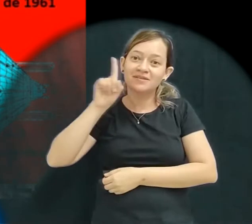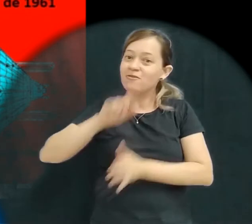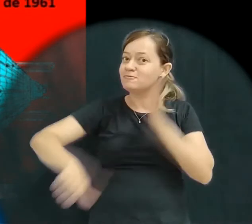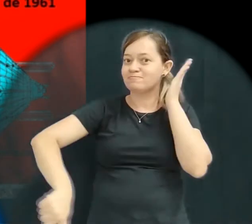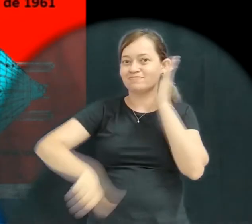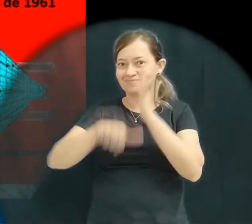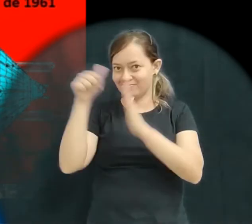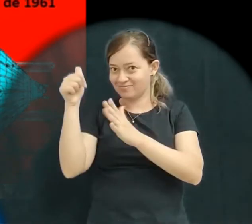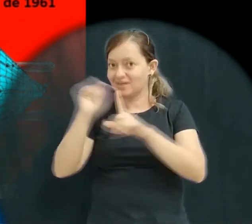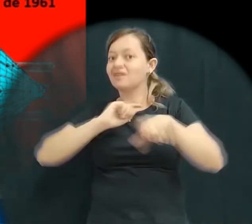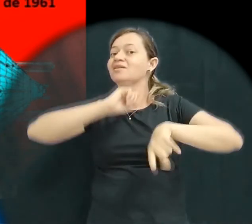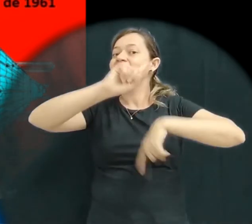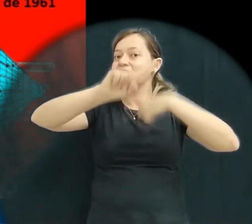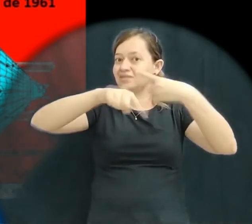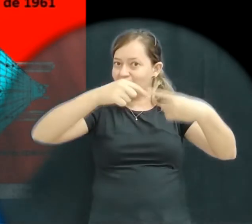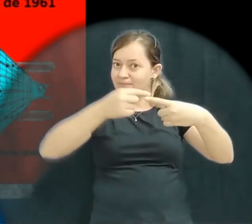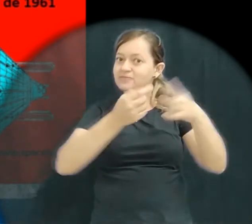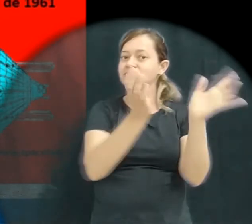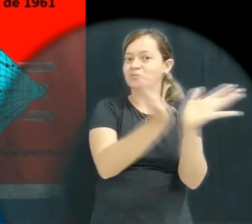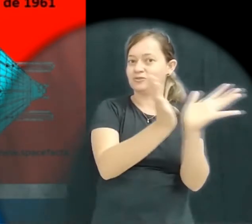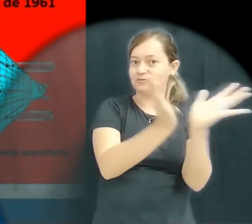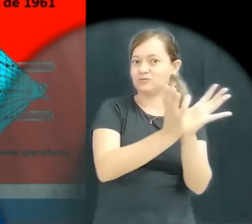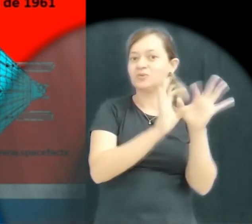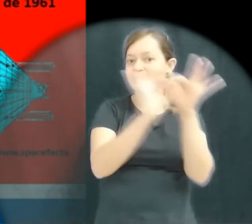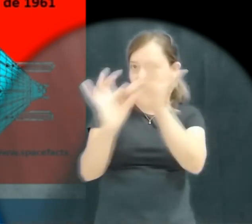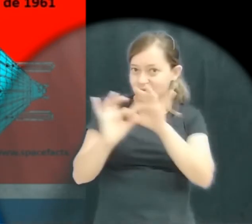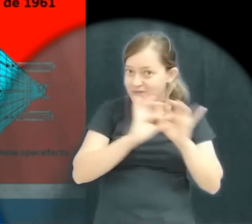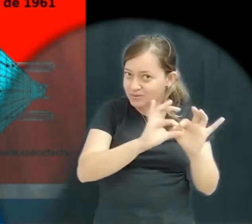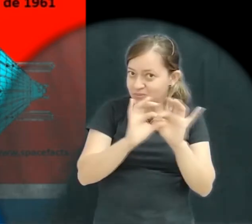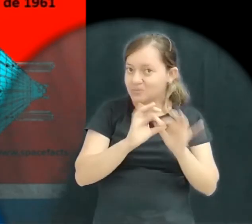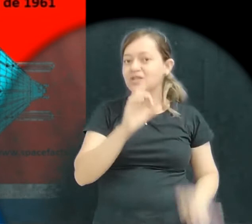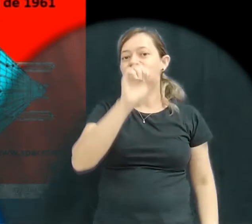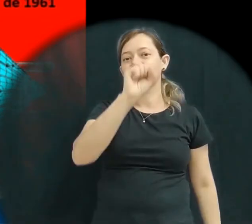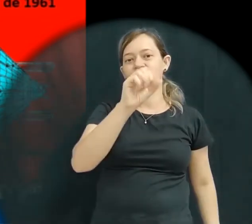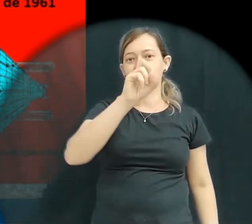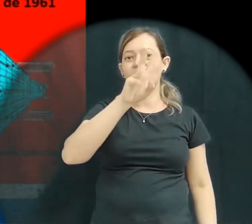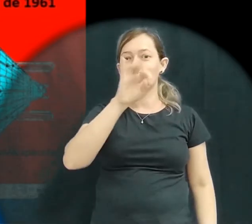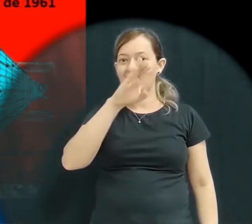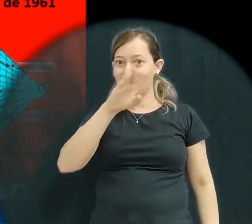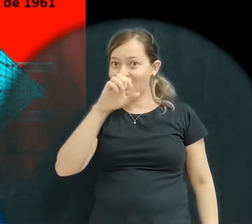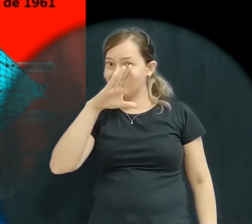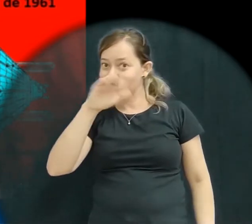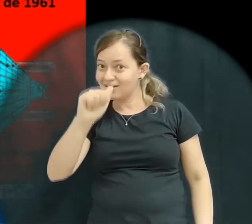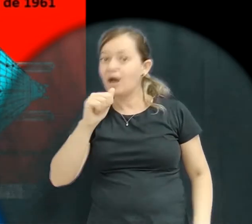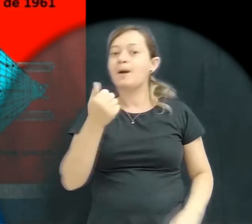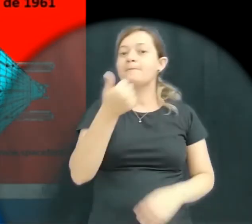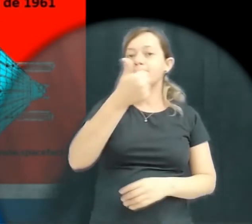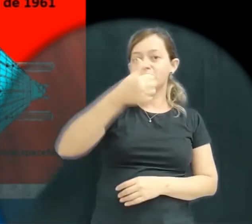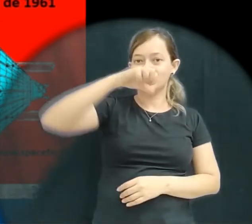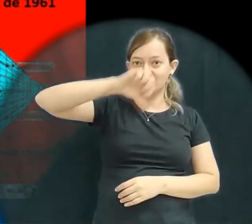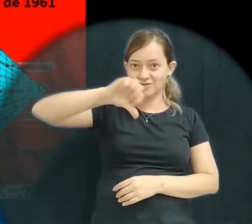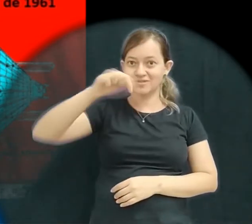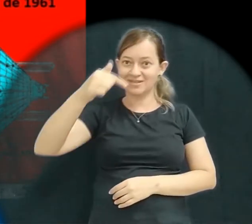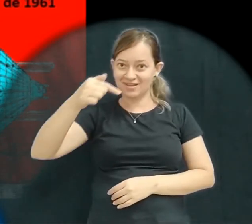frente da corrida espacial, lançou o primeiro satélite artificial, chamado Sputnik, em 1957. Então, os soviéticos já tinham a